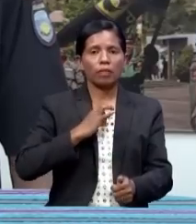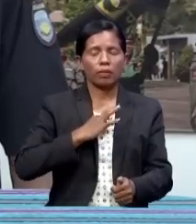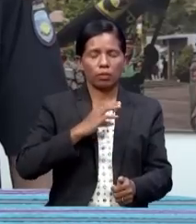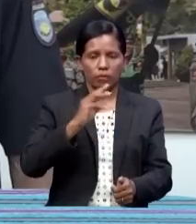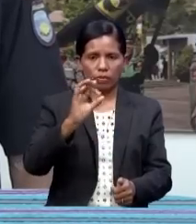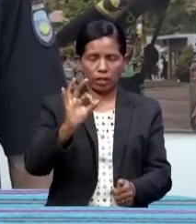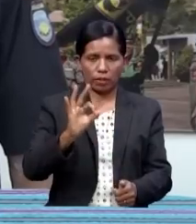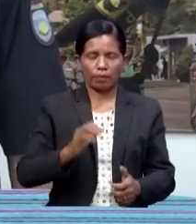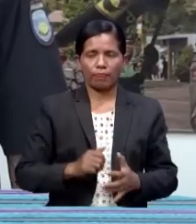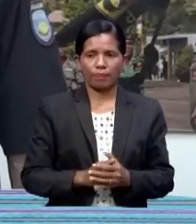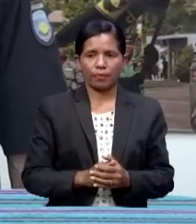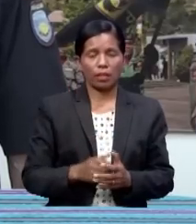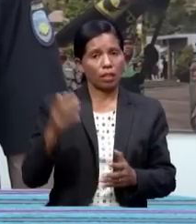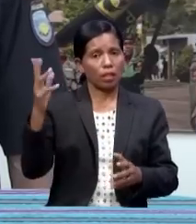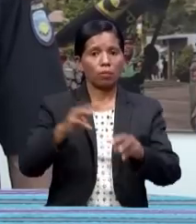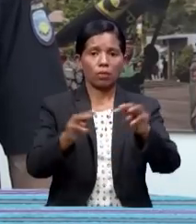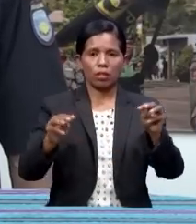munisipiu Manufahi.